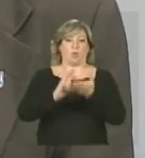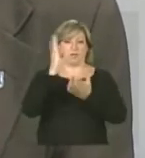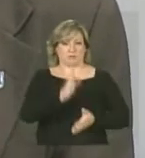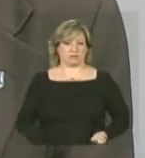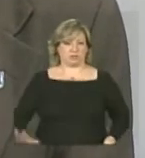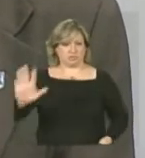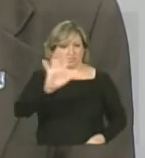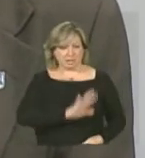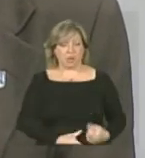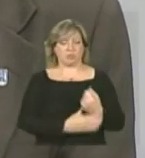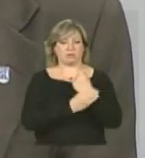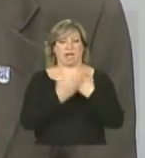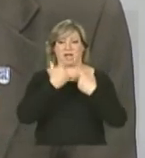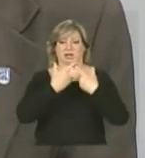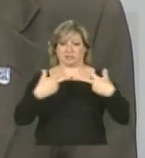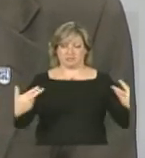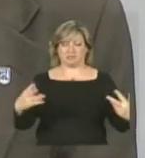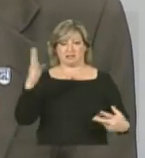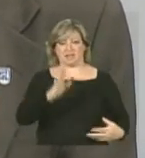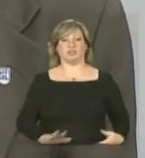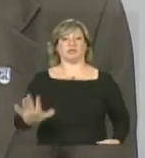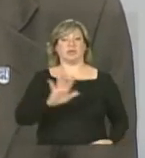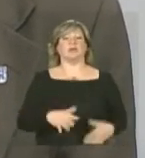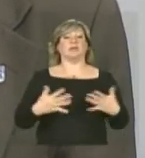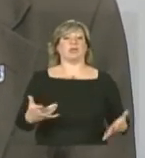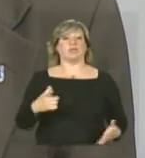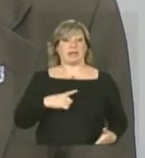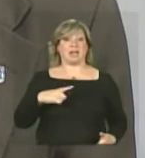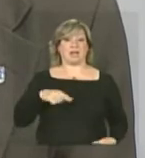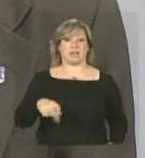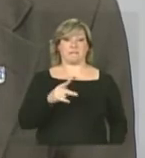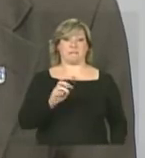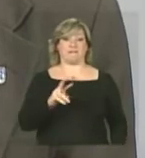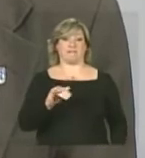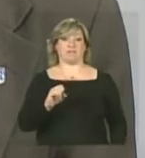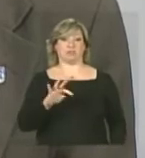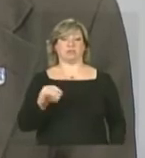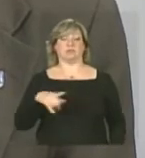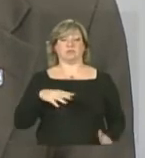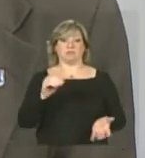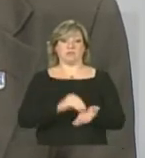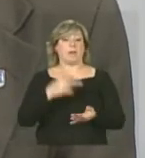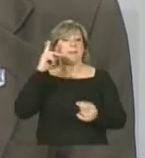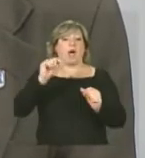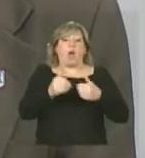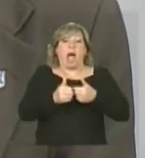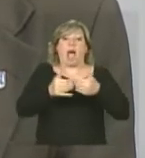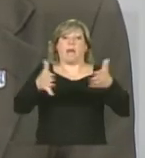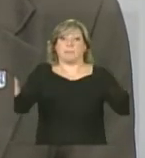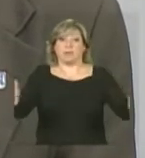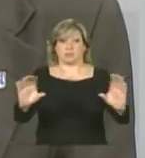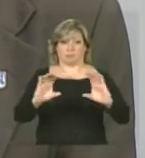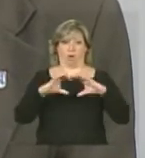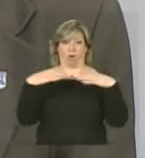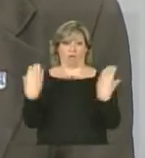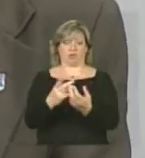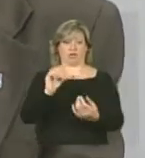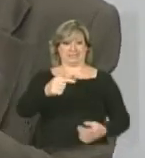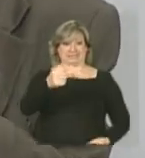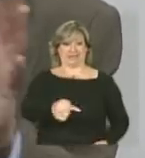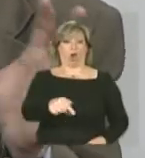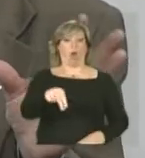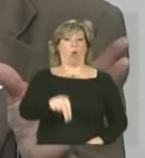de Segurança Alimentar Nacional, tem previsto para a abertura da nossa conferência, no dia 7 de novembro,